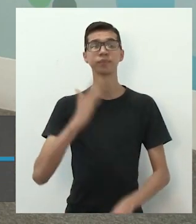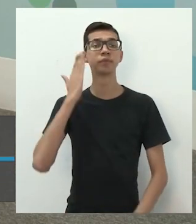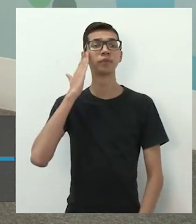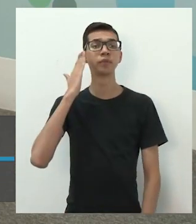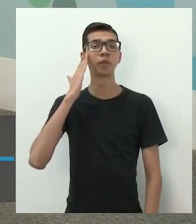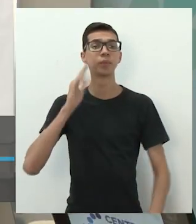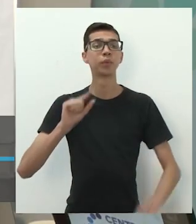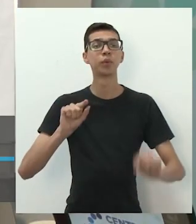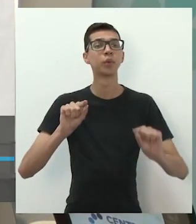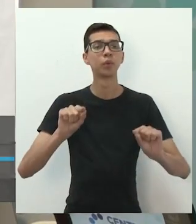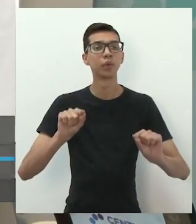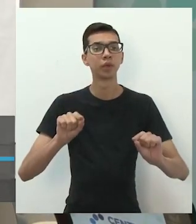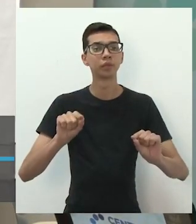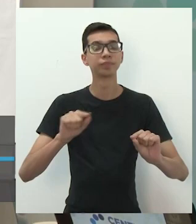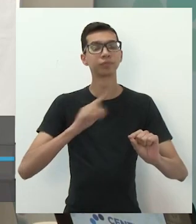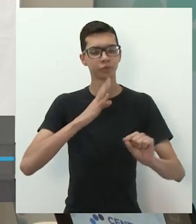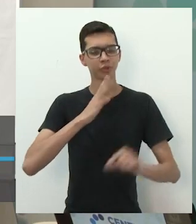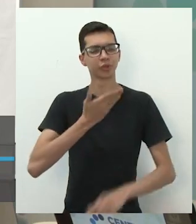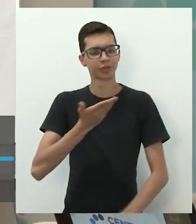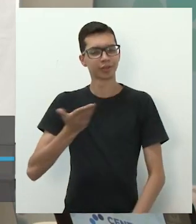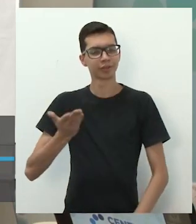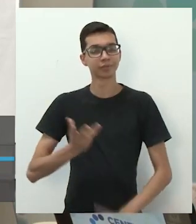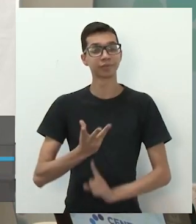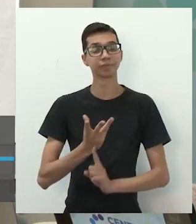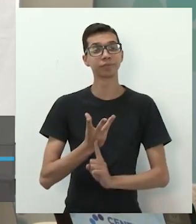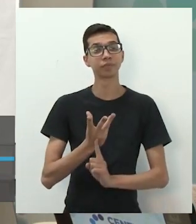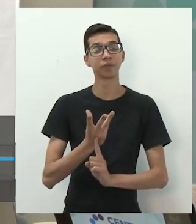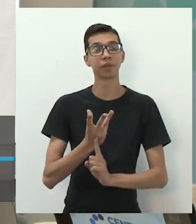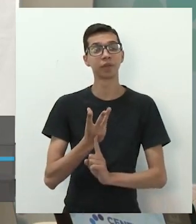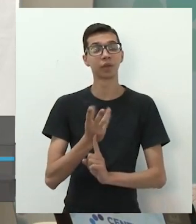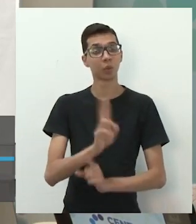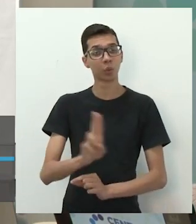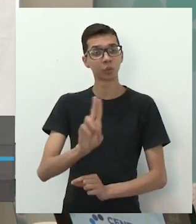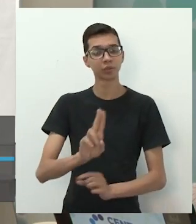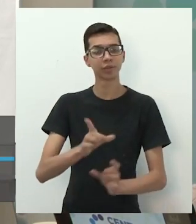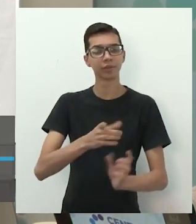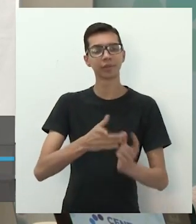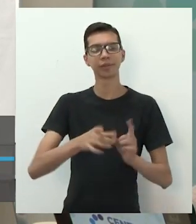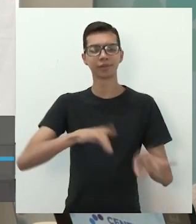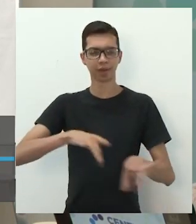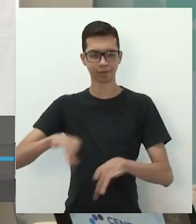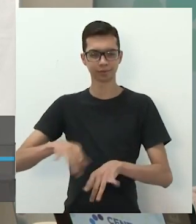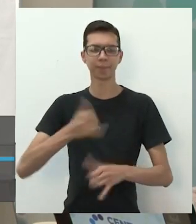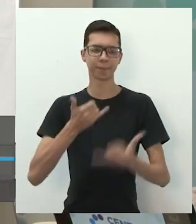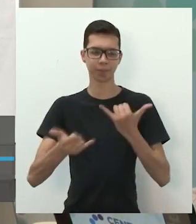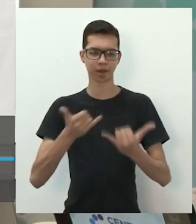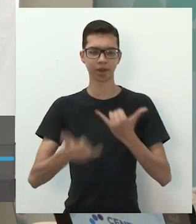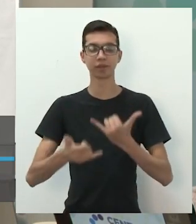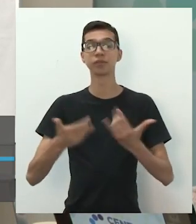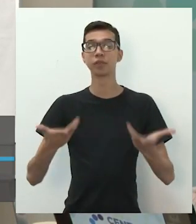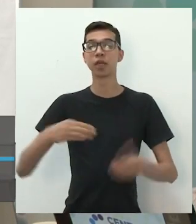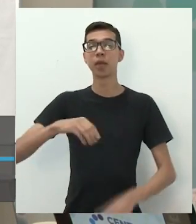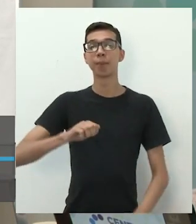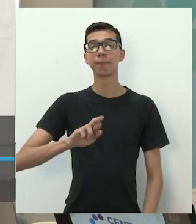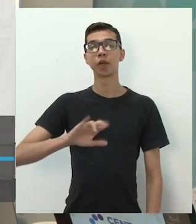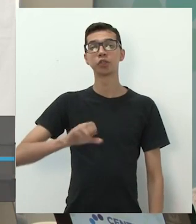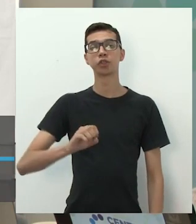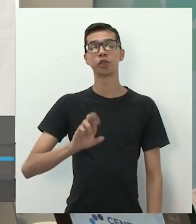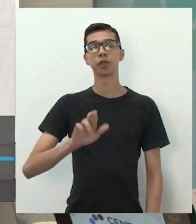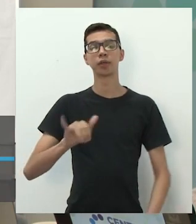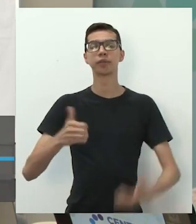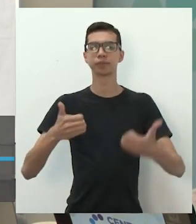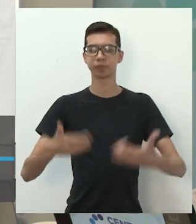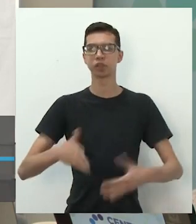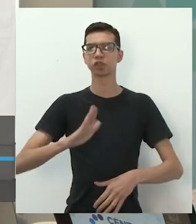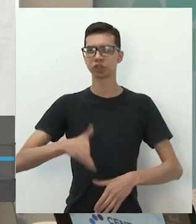aí um tanto parecidas, né? Olha só. E a Marjorie, né, que já fez um trabalho sobre storyboard na sua escola.